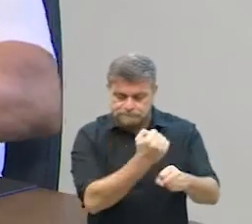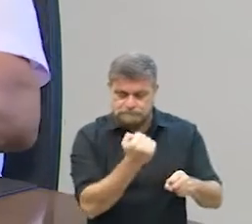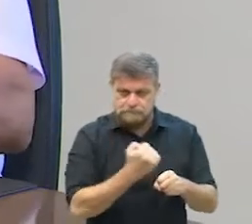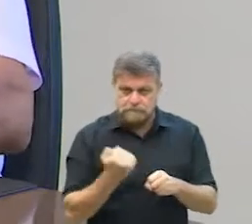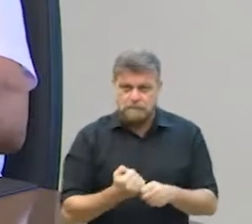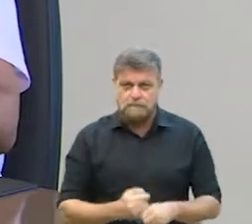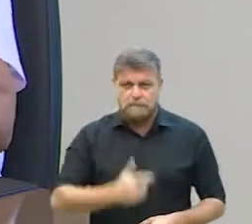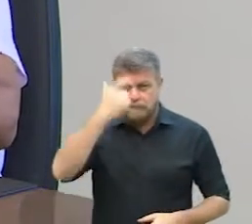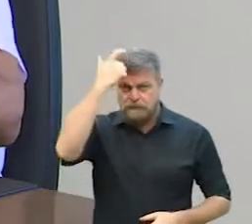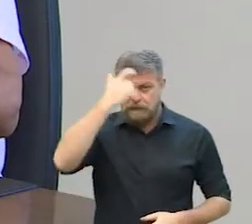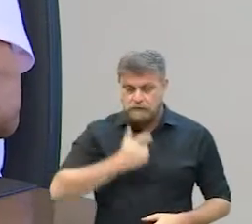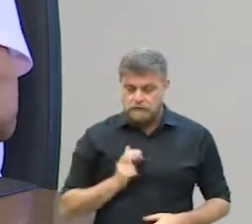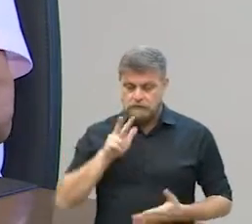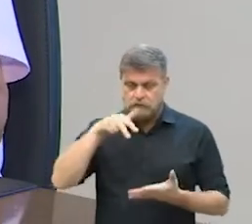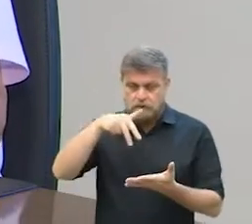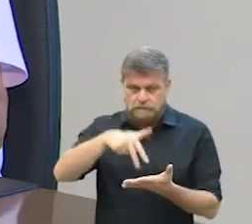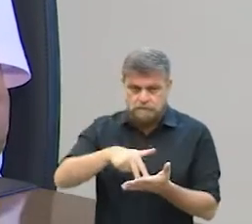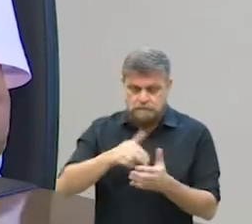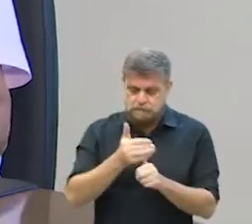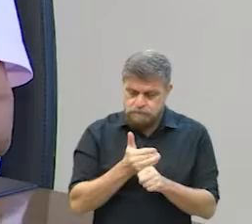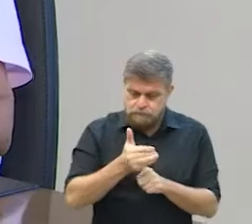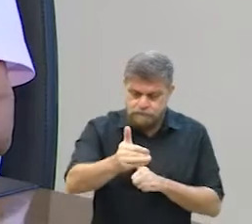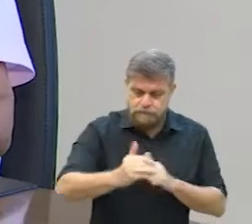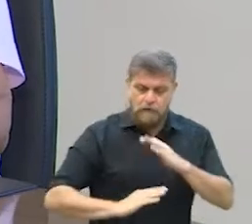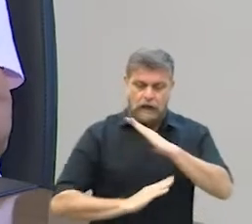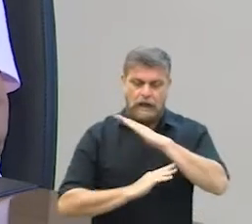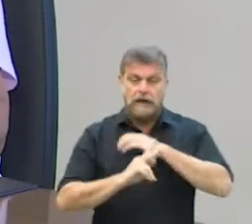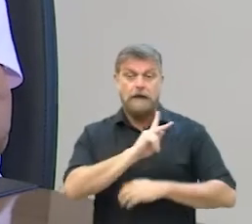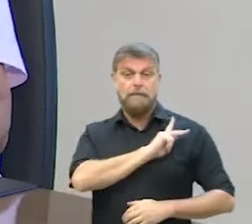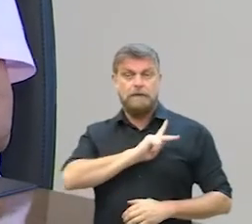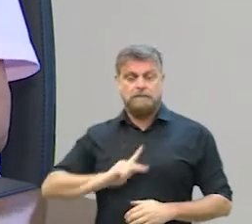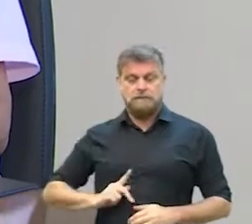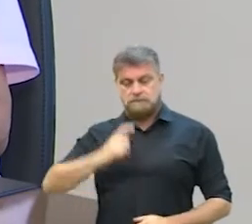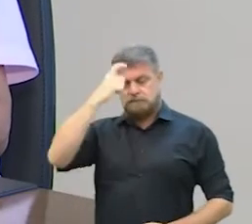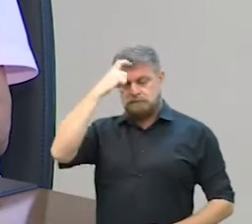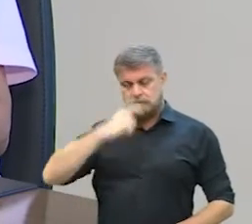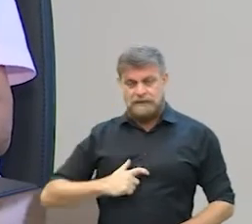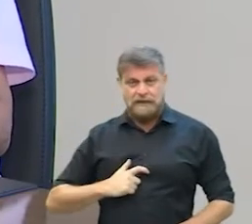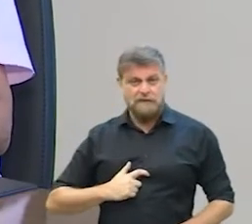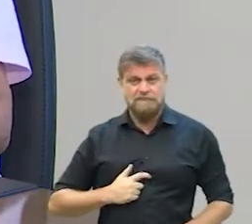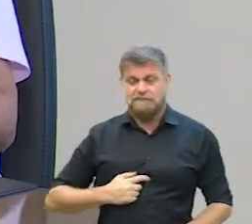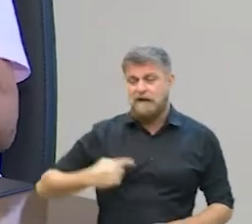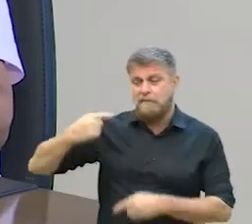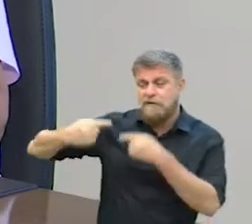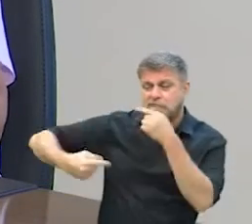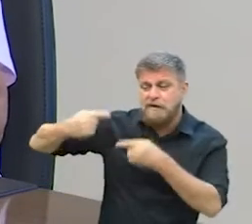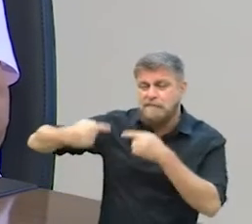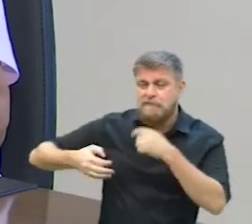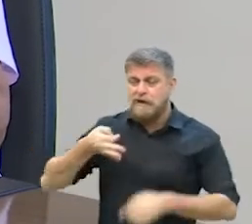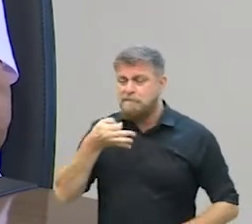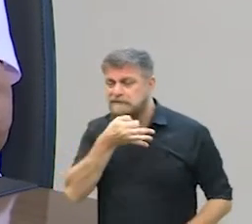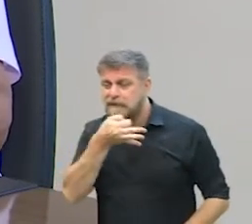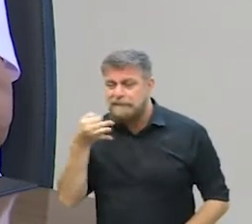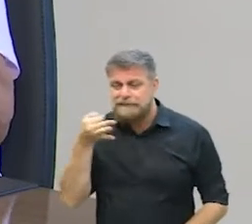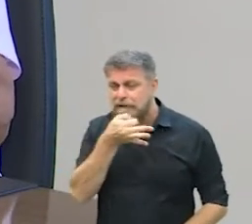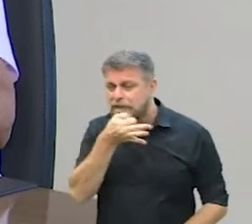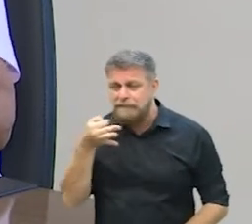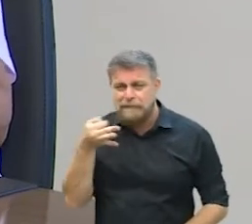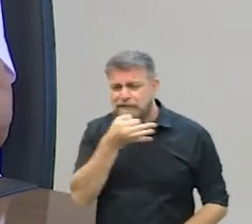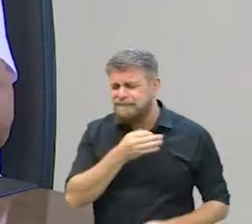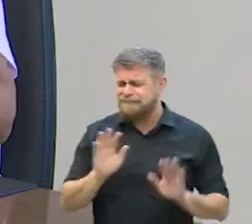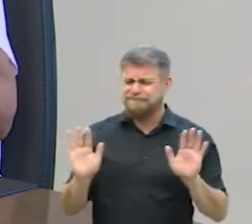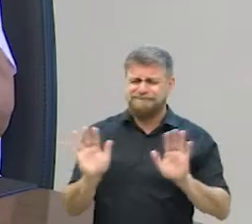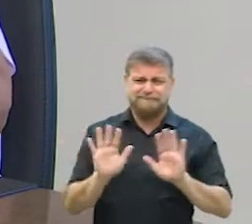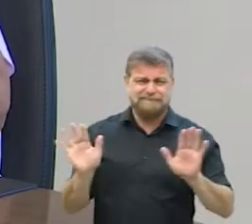Então, nós estamos aqui, como eu disse quando eu assumi a presidência da Casa, nós não vamos ficar